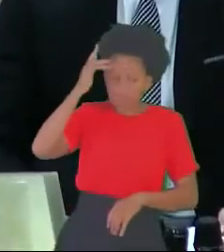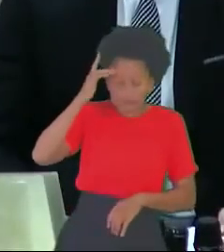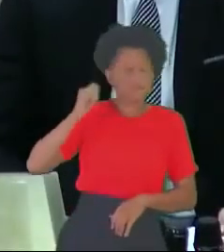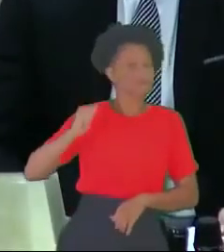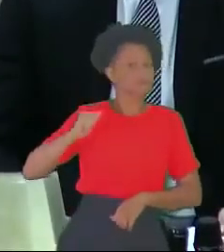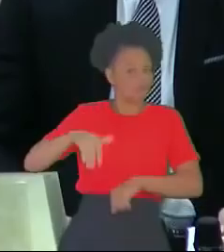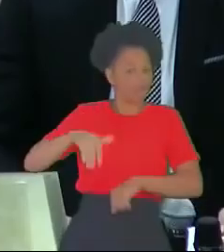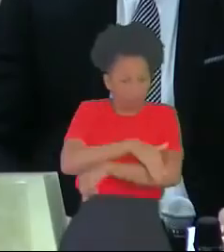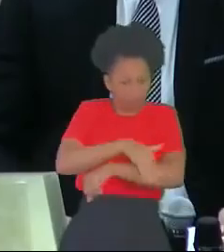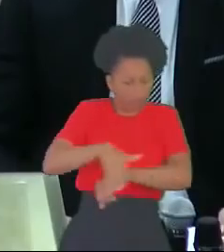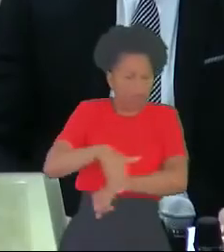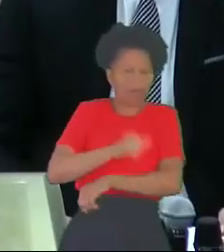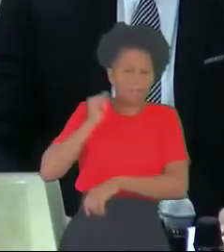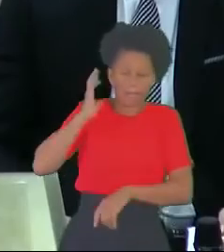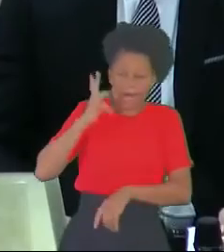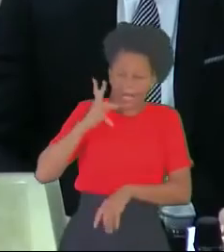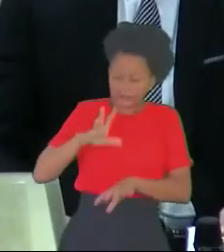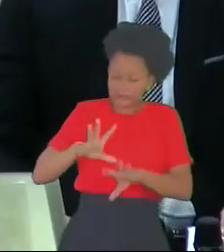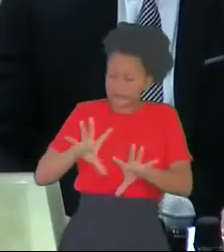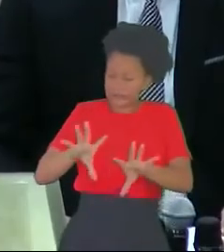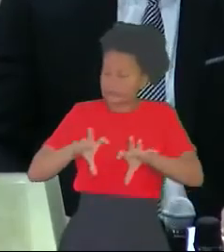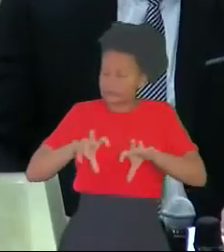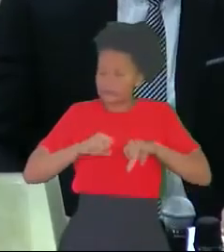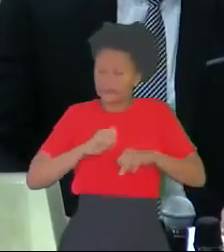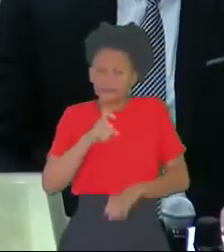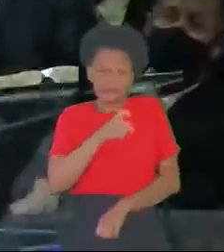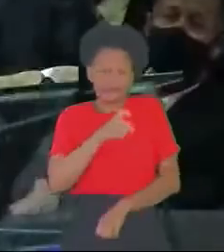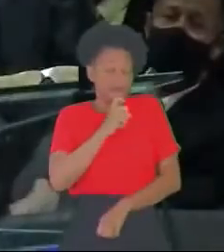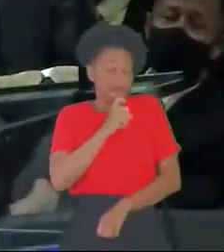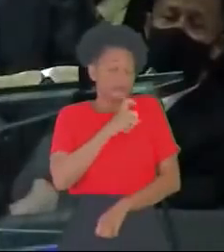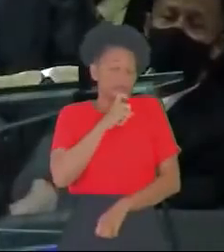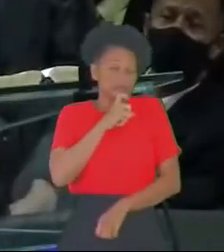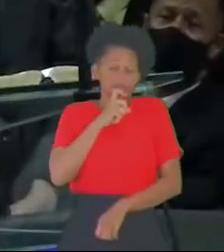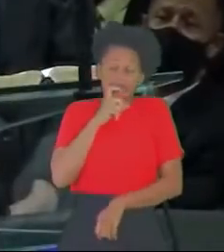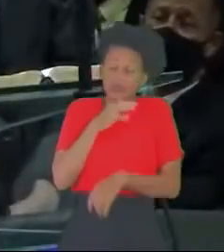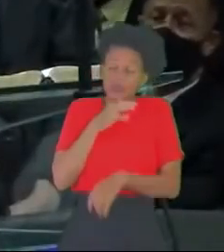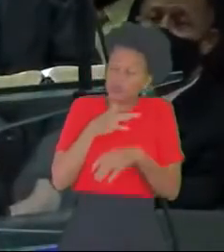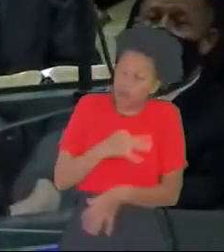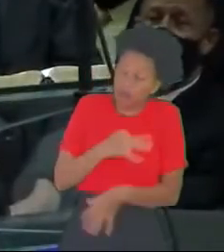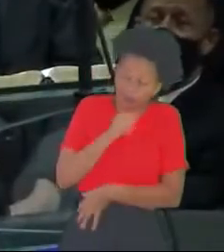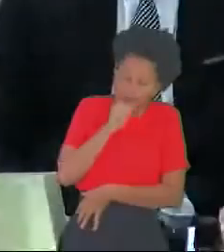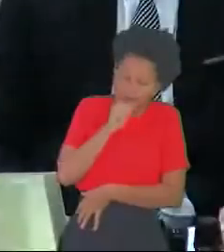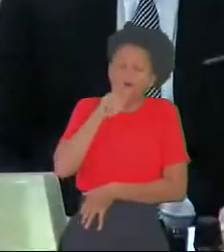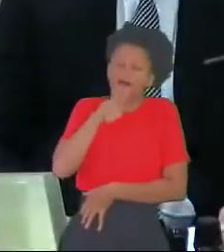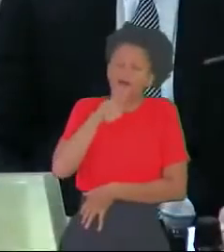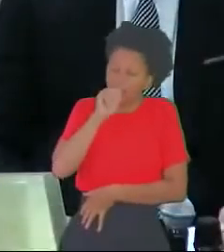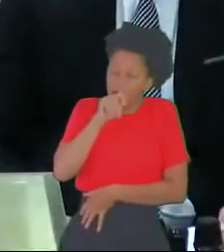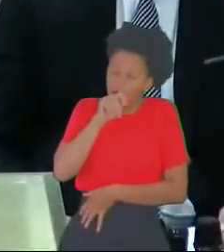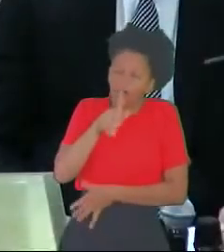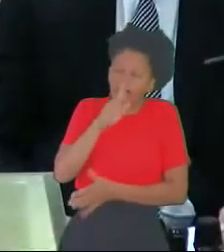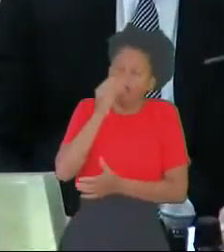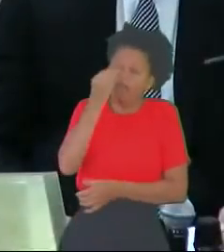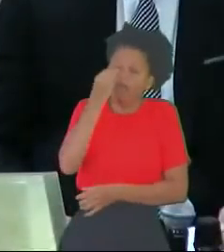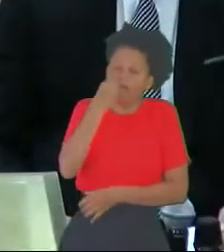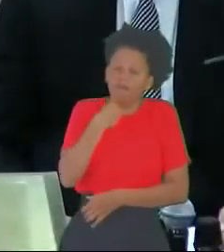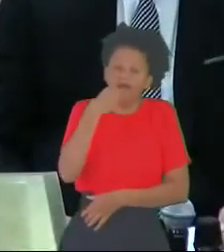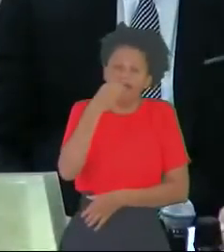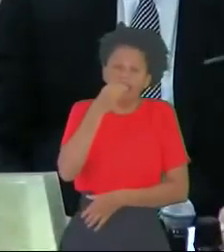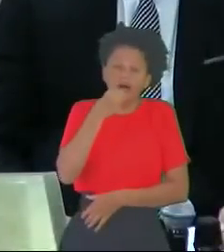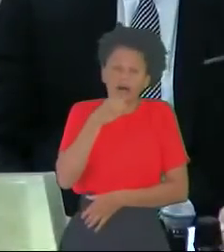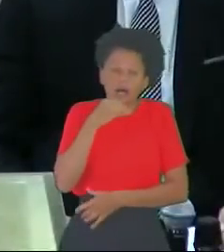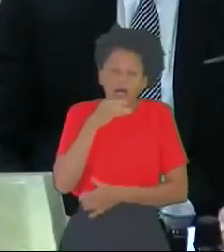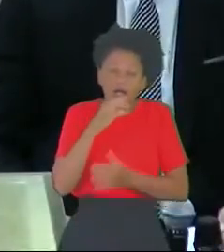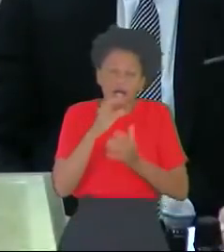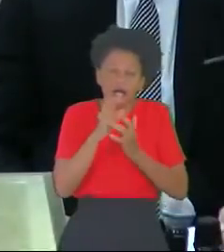sente dores nos ossos e às vezes falta respiração. Aleluia. Jesus está